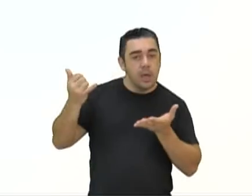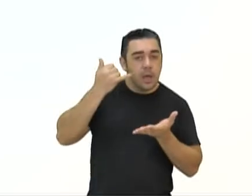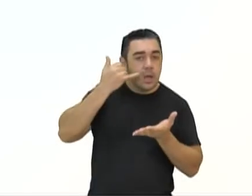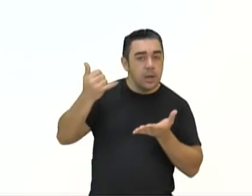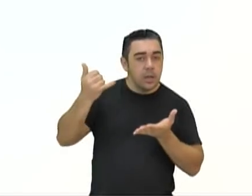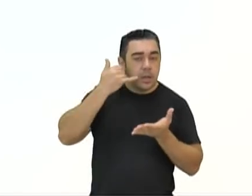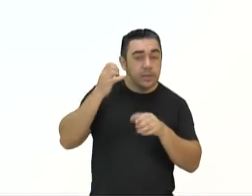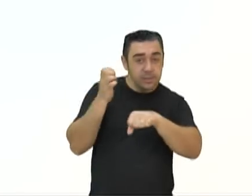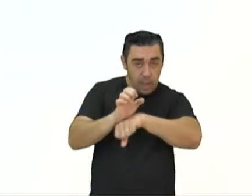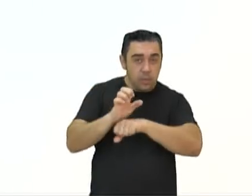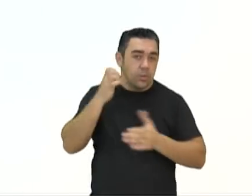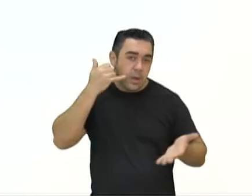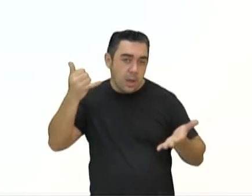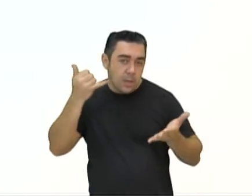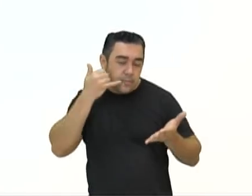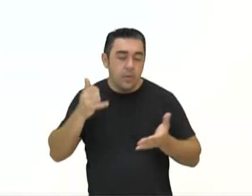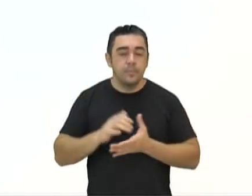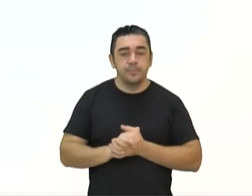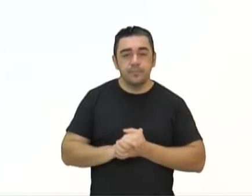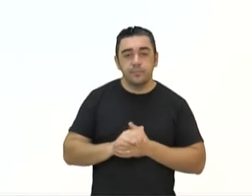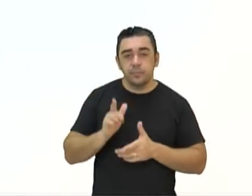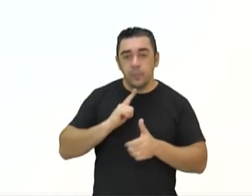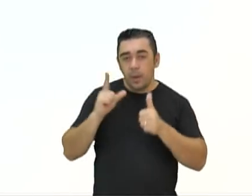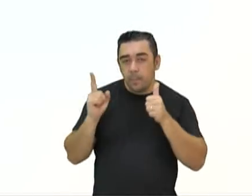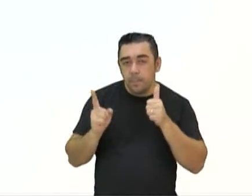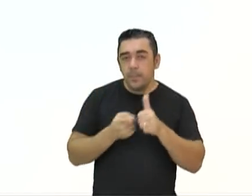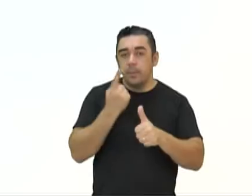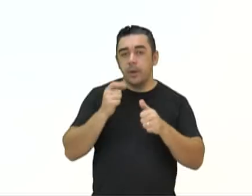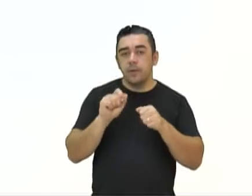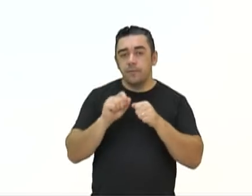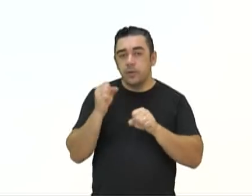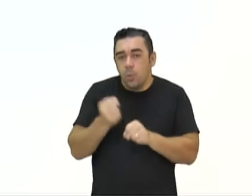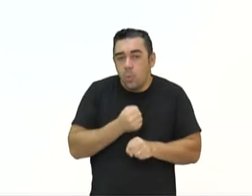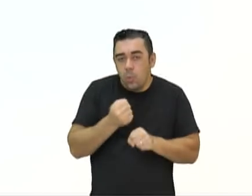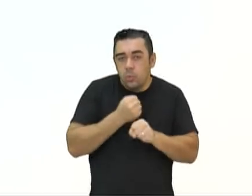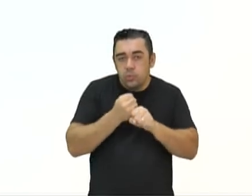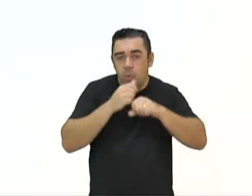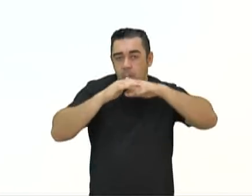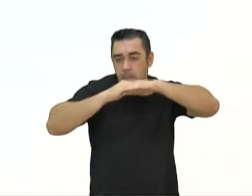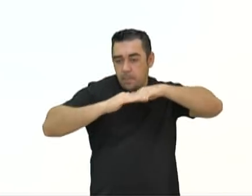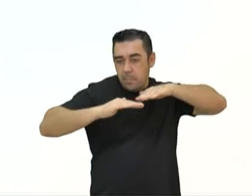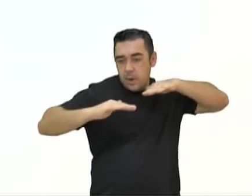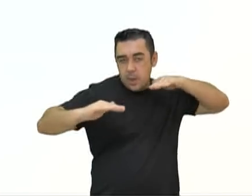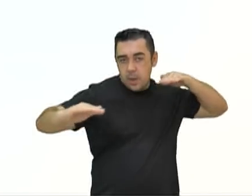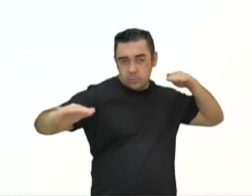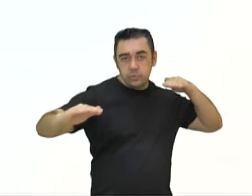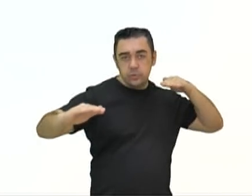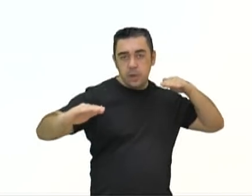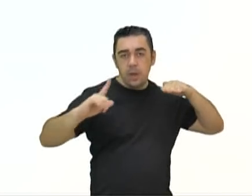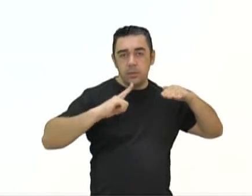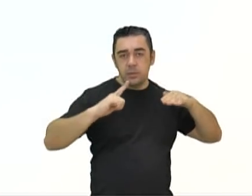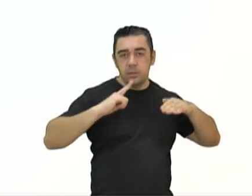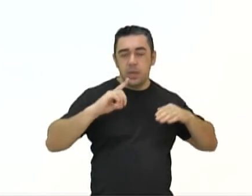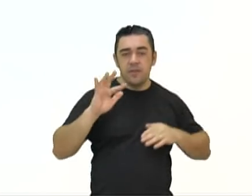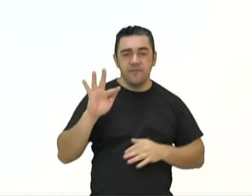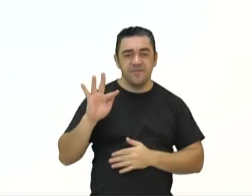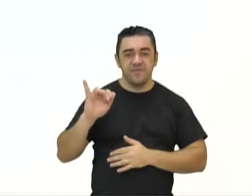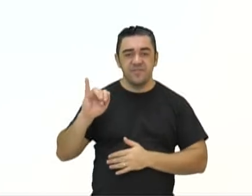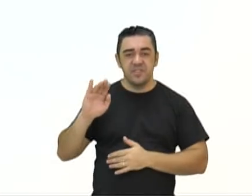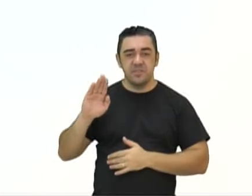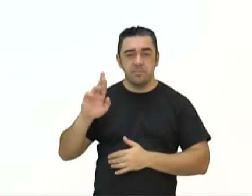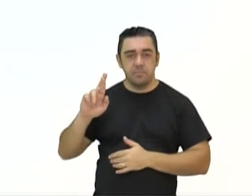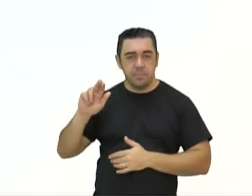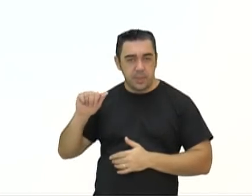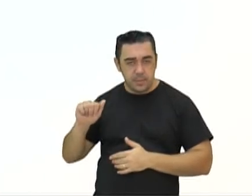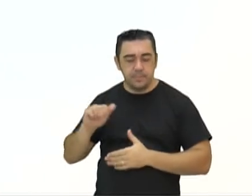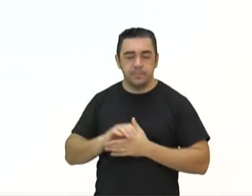1949, foi construída a primeira prancha de fibra, material que é utilizado até hoje na construção das pranchas.